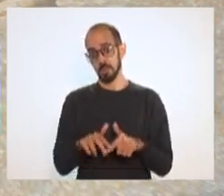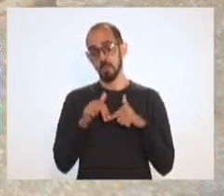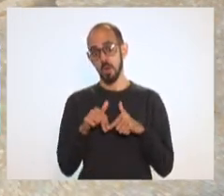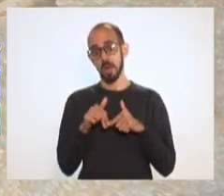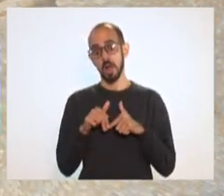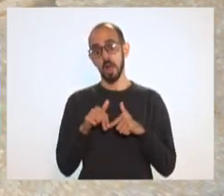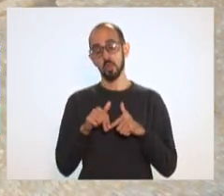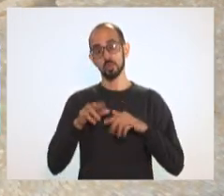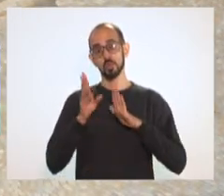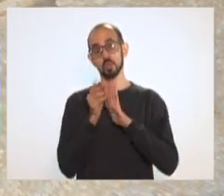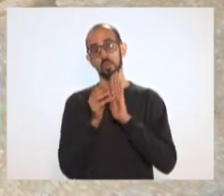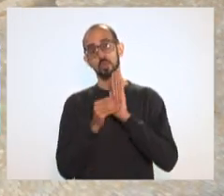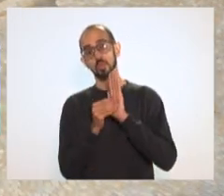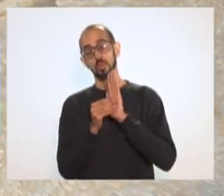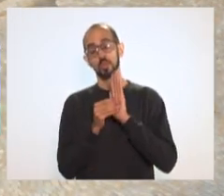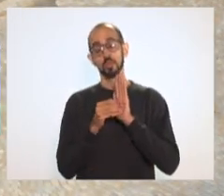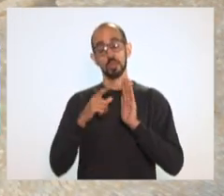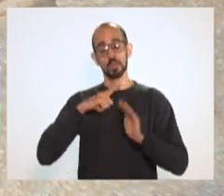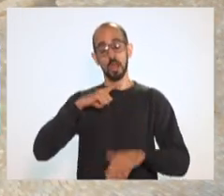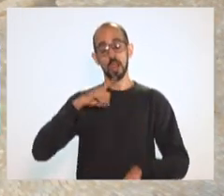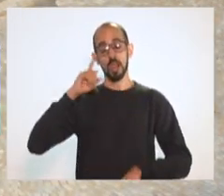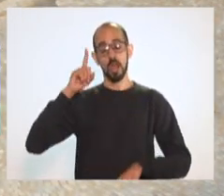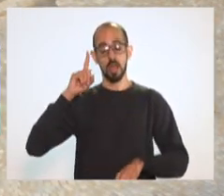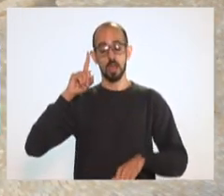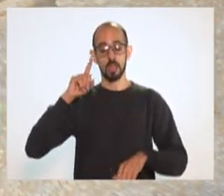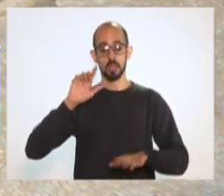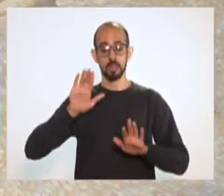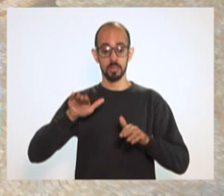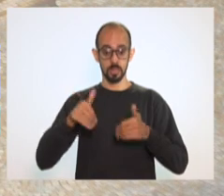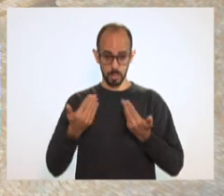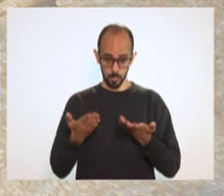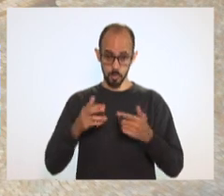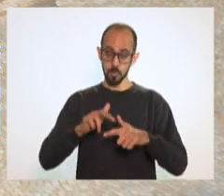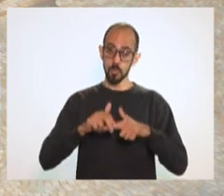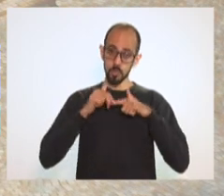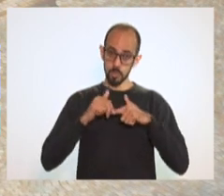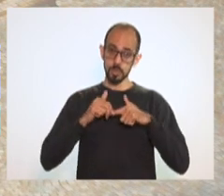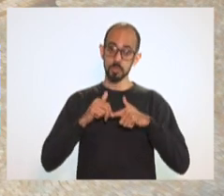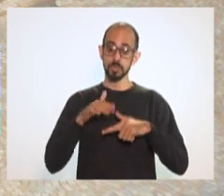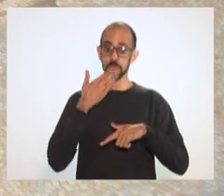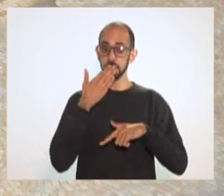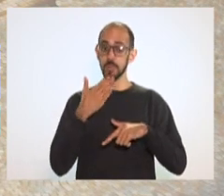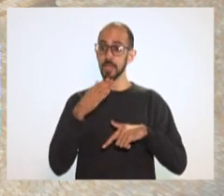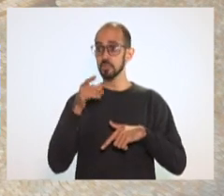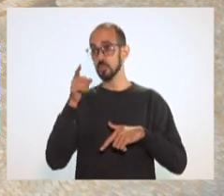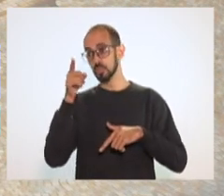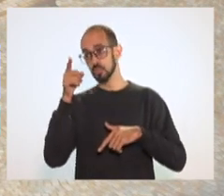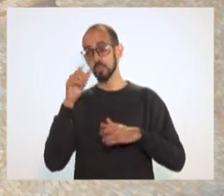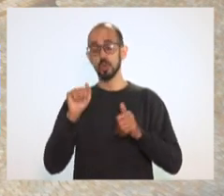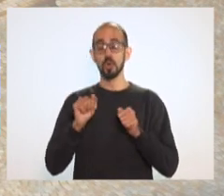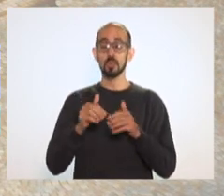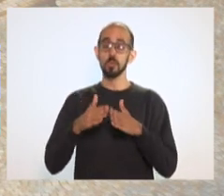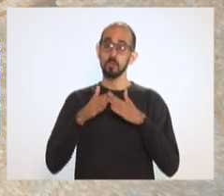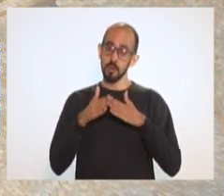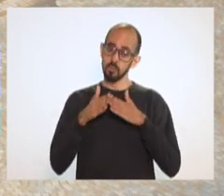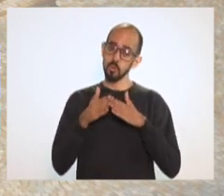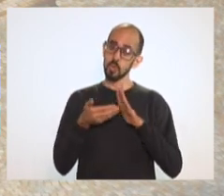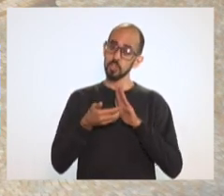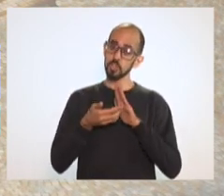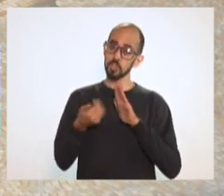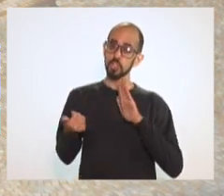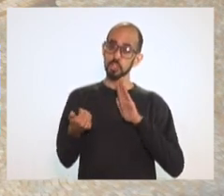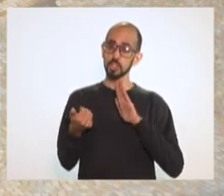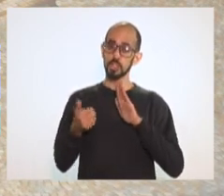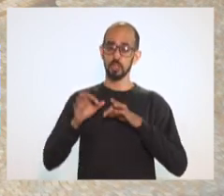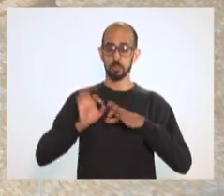matéria que já está pautada. Então, nesse termo, e somente por isso, eu quero pedir à vossa excelência que retire o projeto da pauta, na verdade, pedir ao